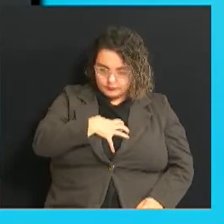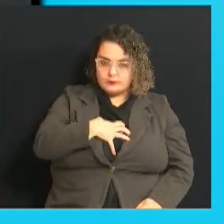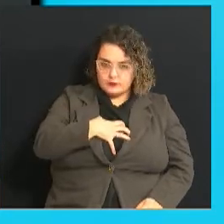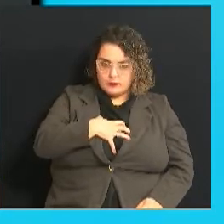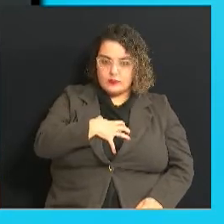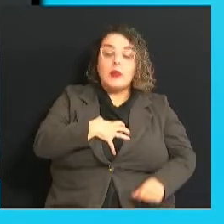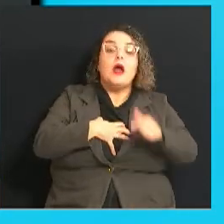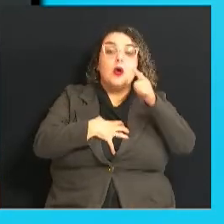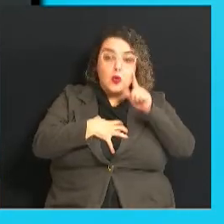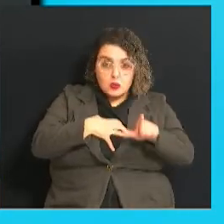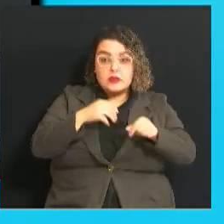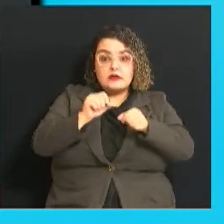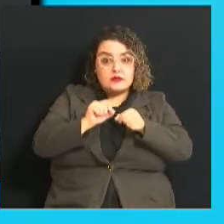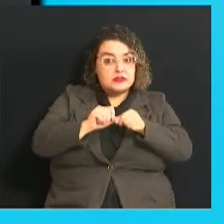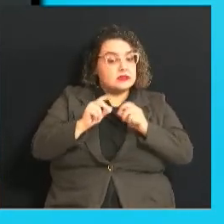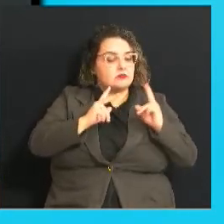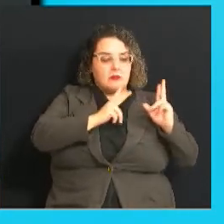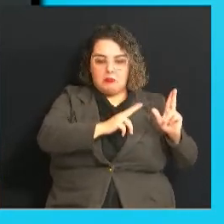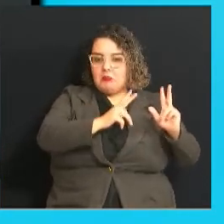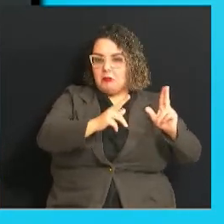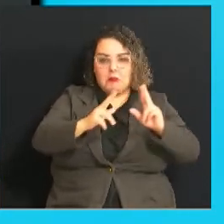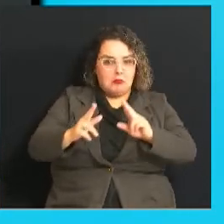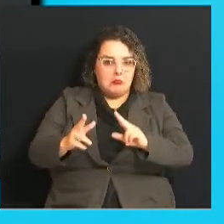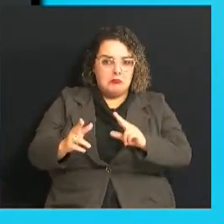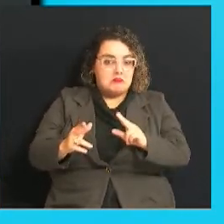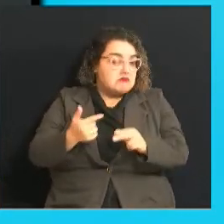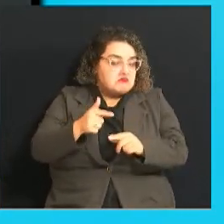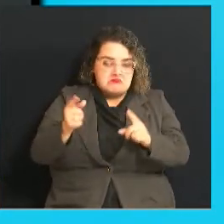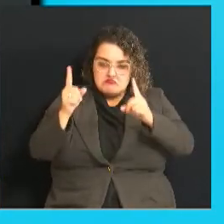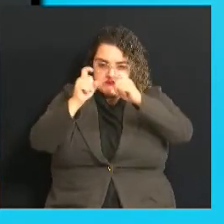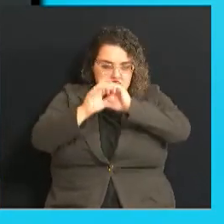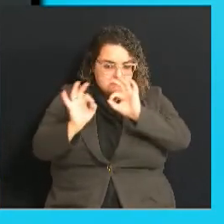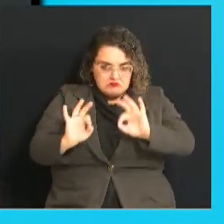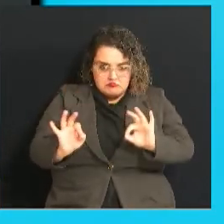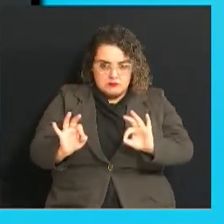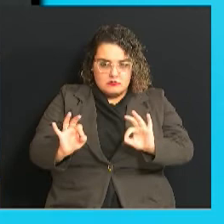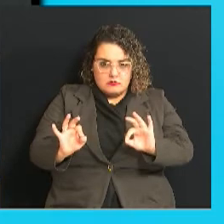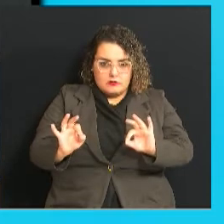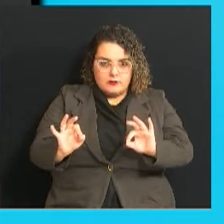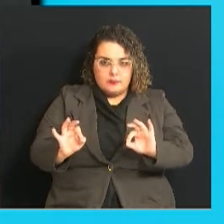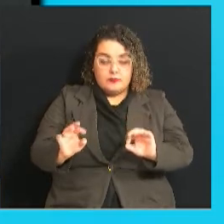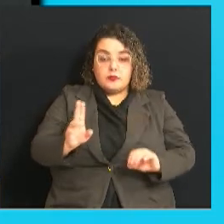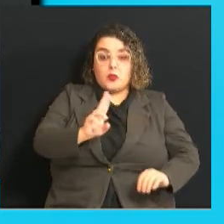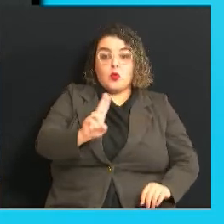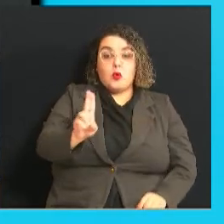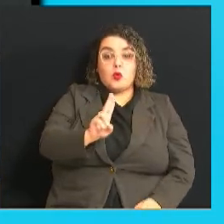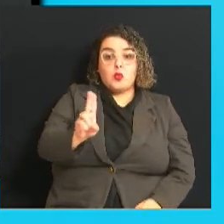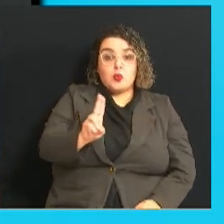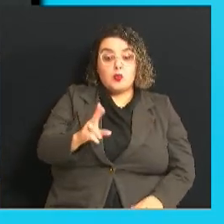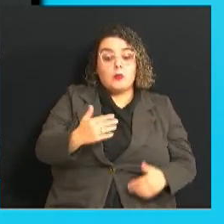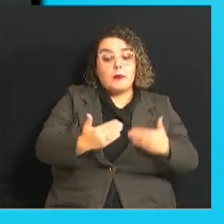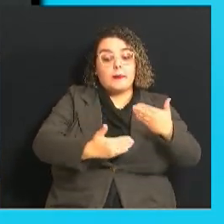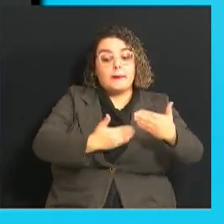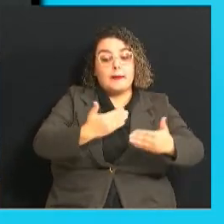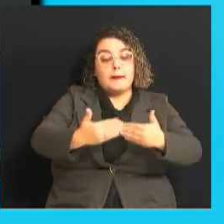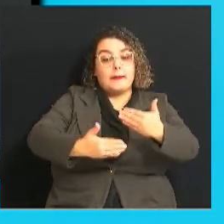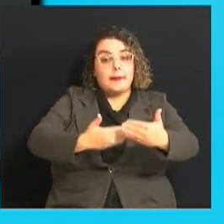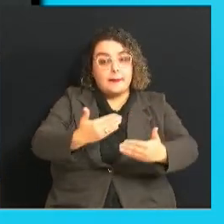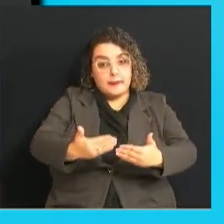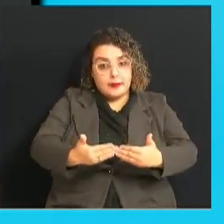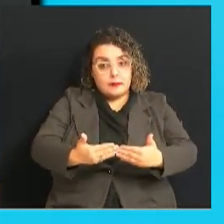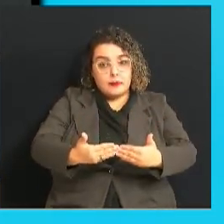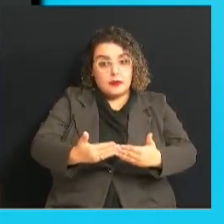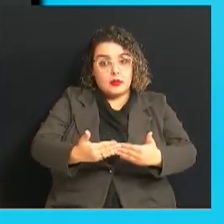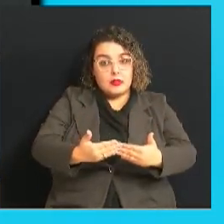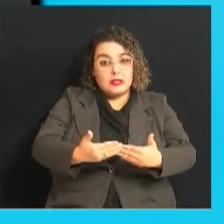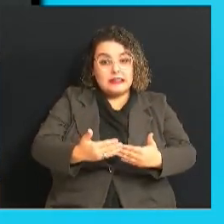fazer tudo o que ela fazia antes sem nenhuma dificuldade, a gente denomina esse processo de